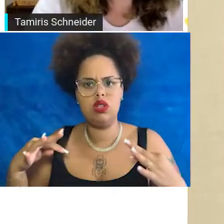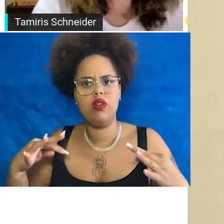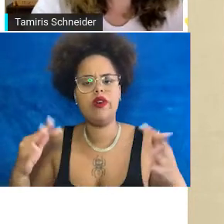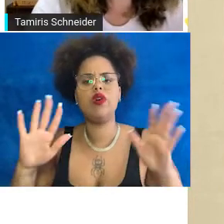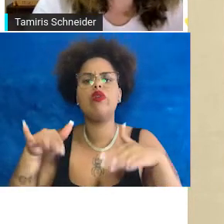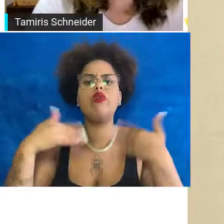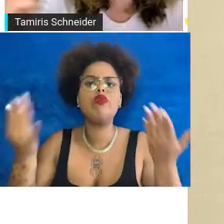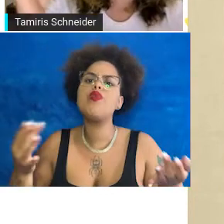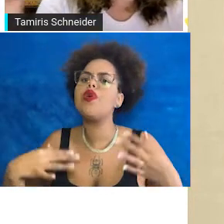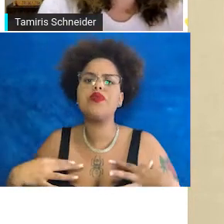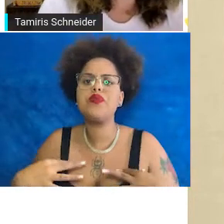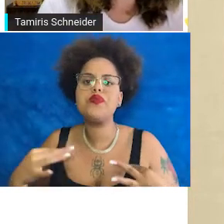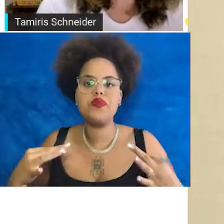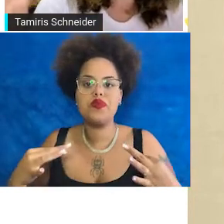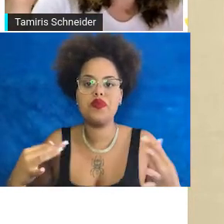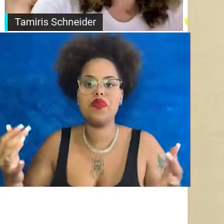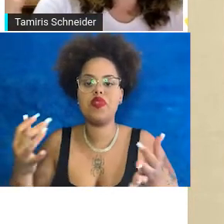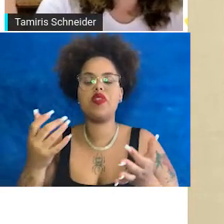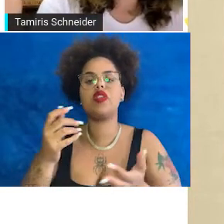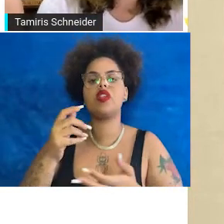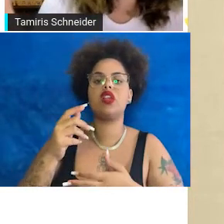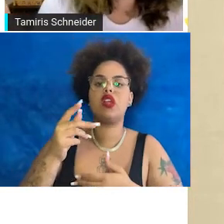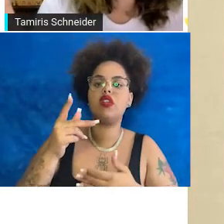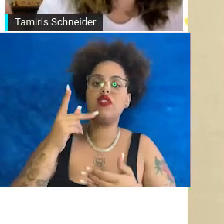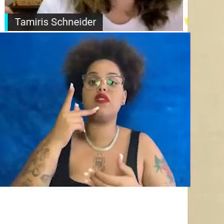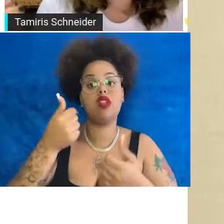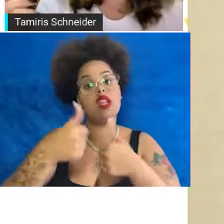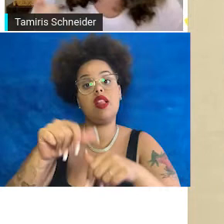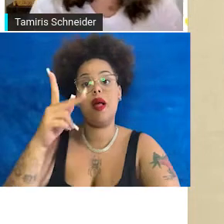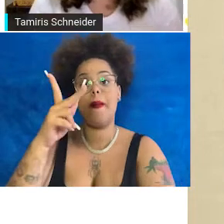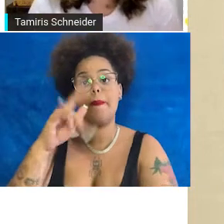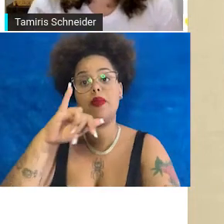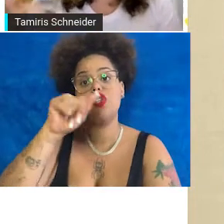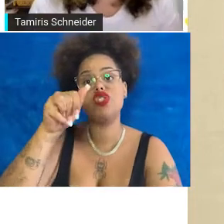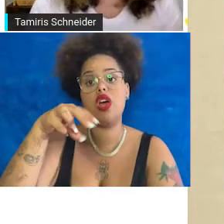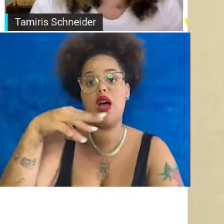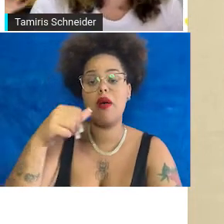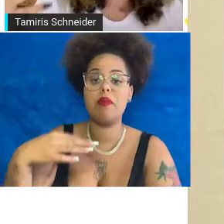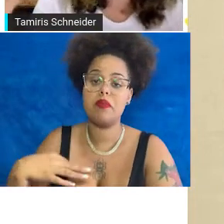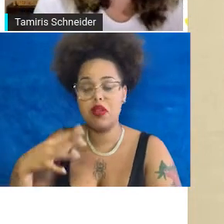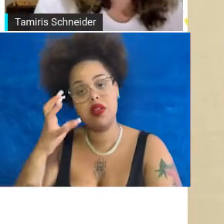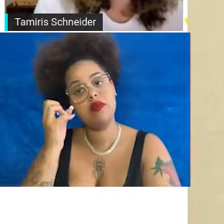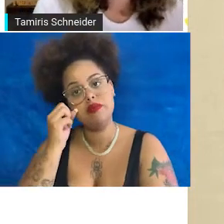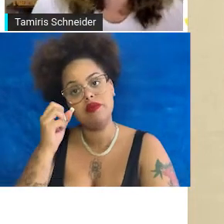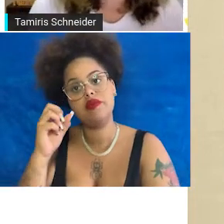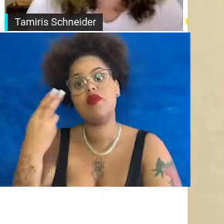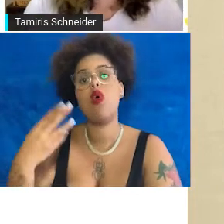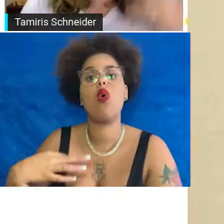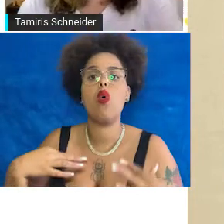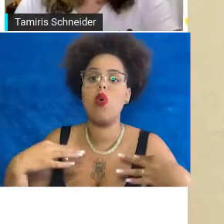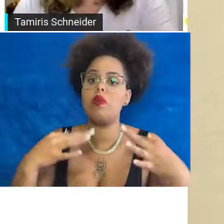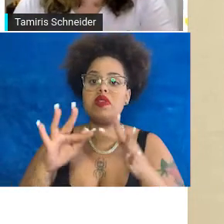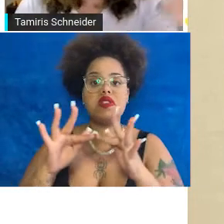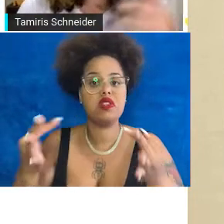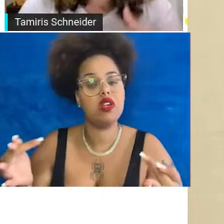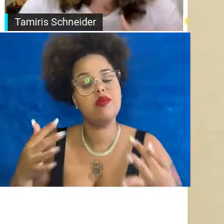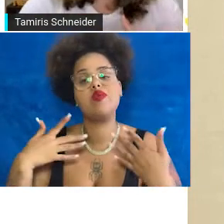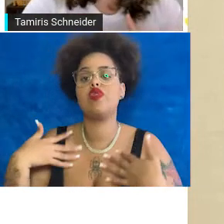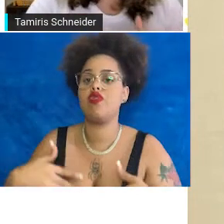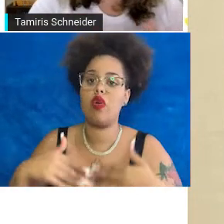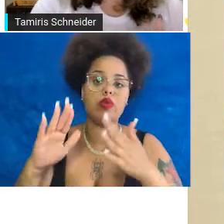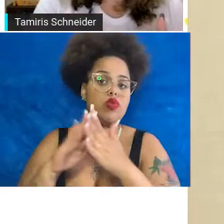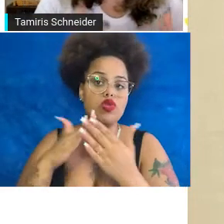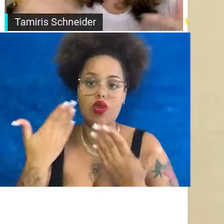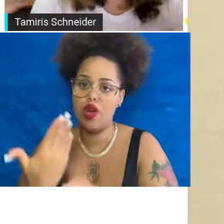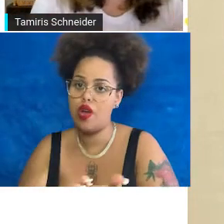o figurino da pessoa. Ah, tá descrevendo que ela tá com um pijama, tá descrevendo que ela tá com uma roupa simples, com o uniforme da escola,